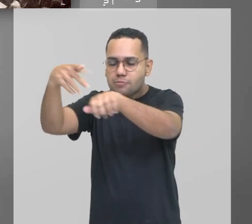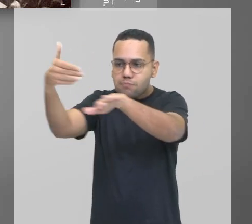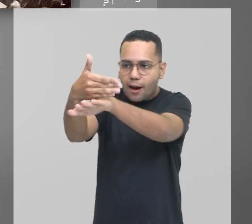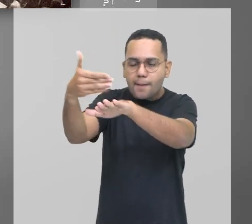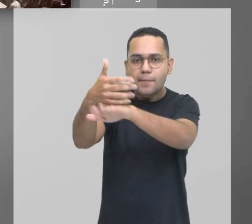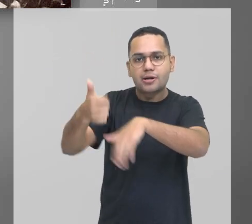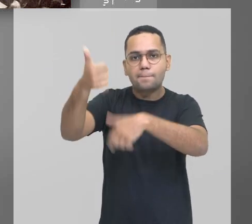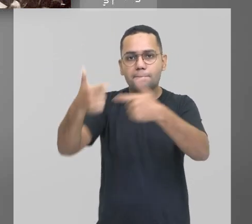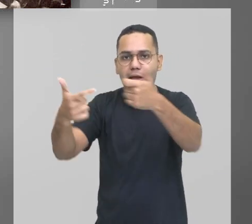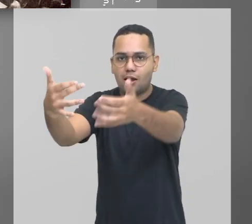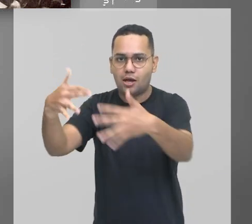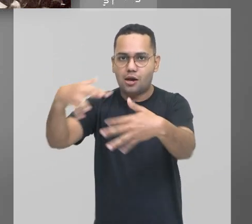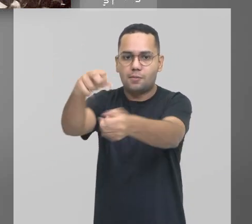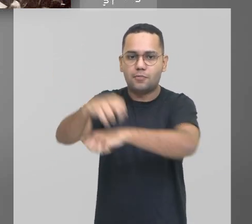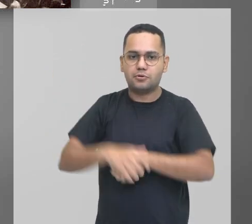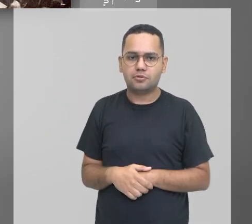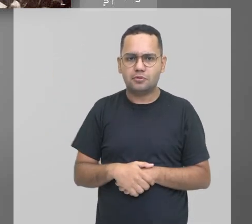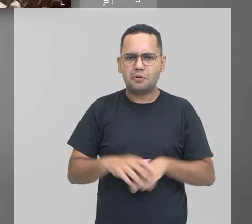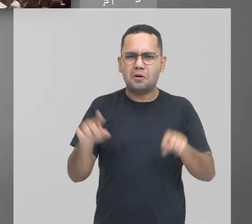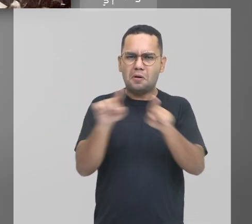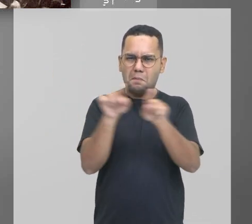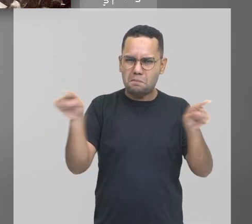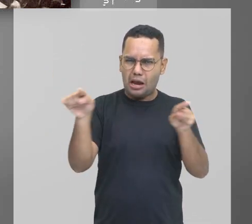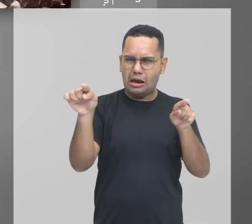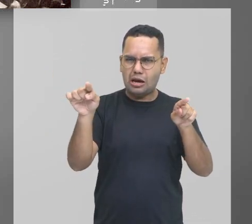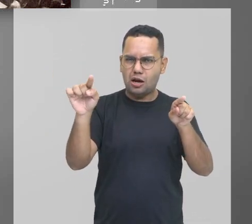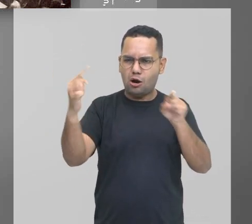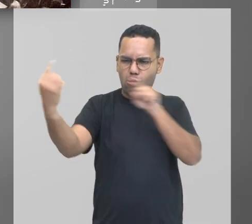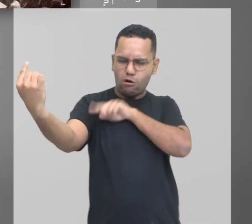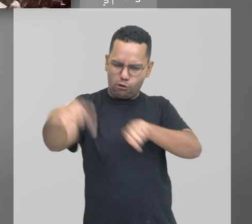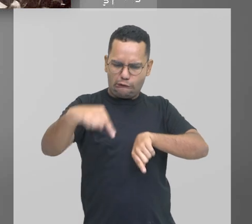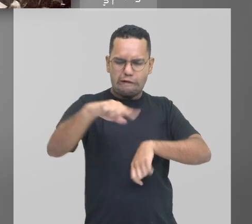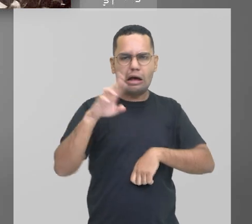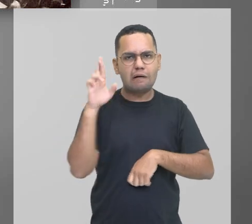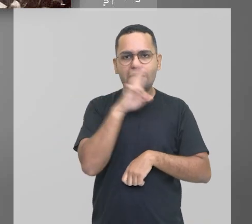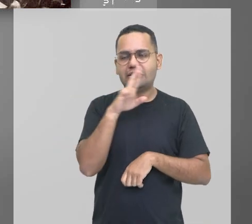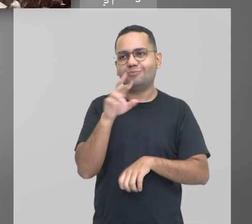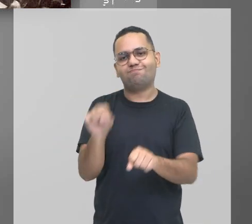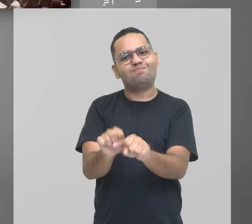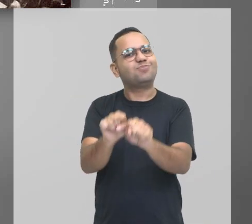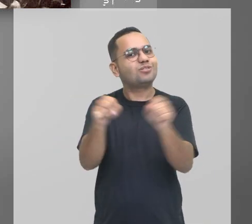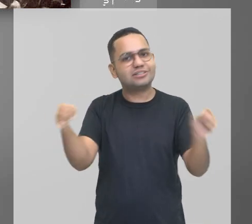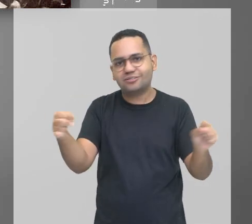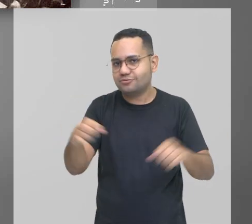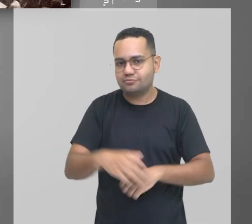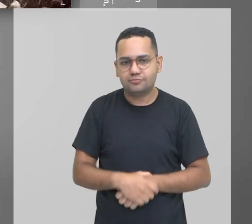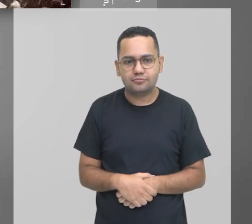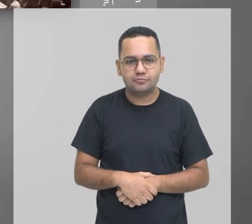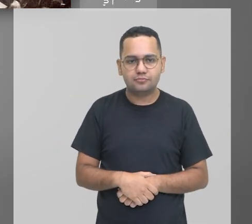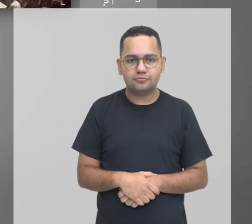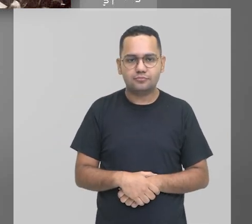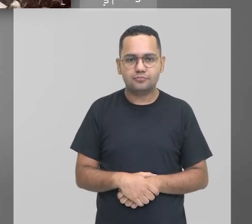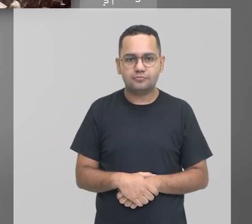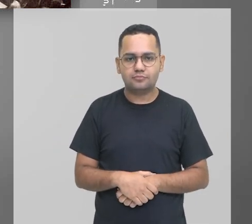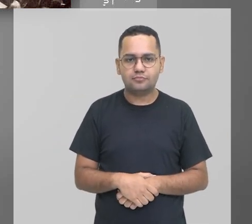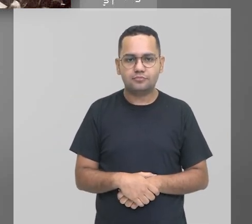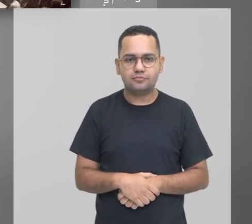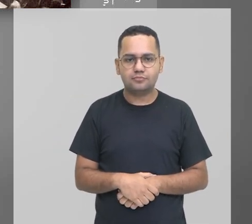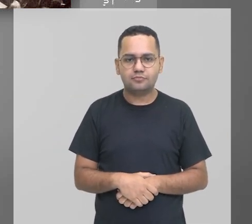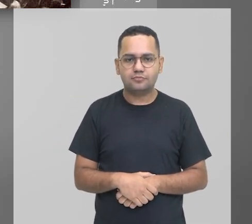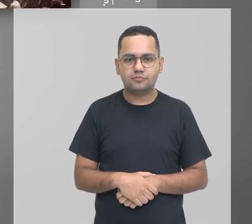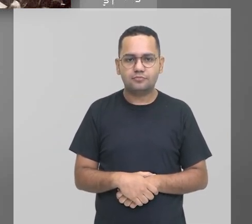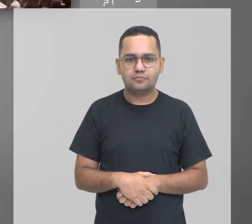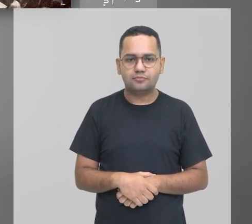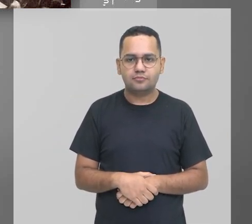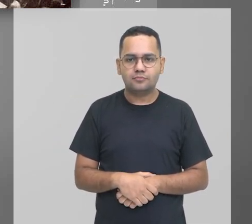seria praticamente impossível naquele momento. Qual foi então a lógica? Financiar uma resistência dentro